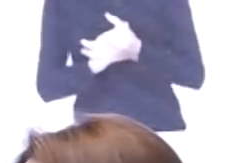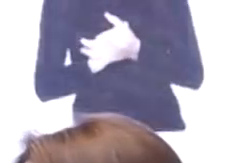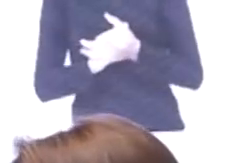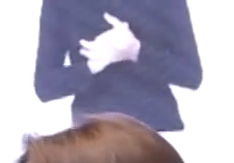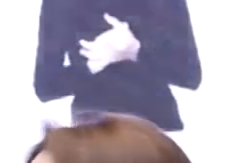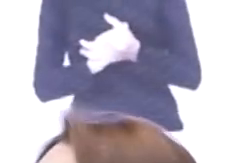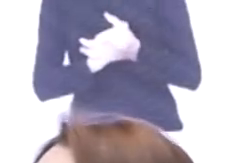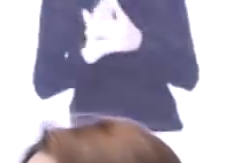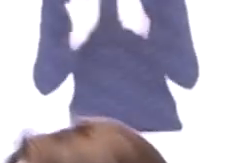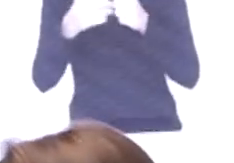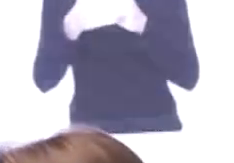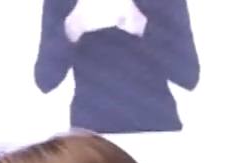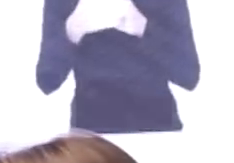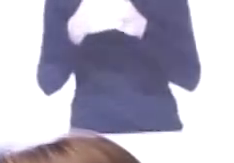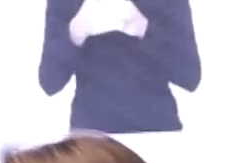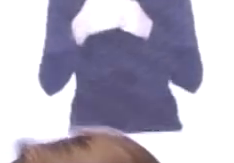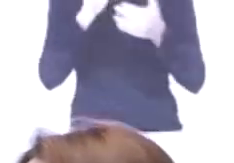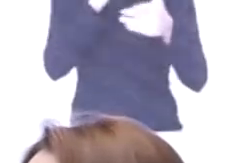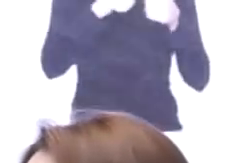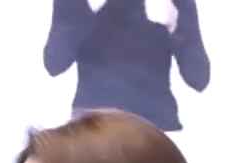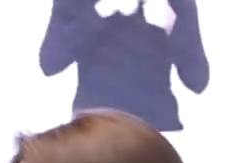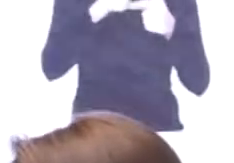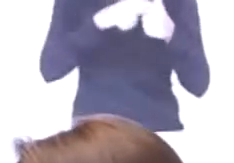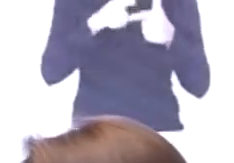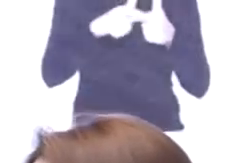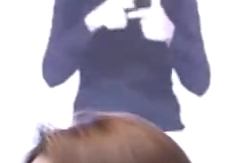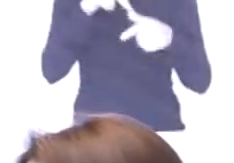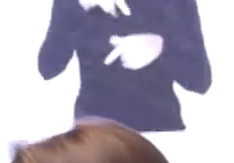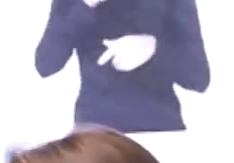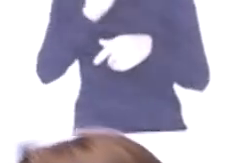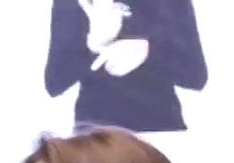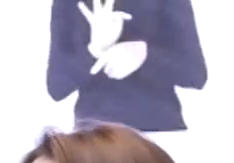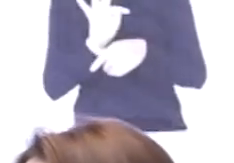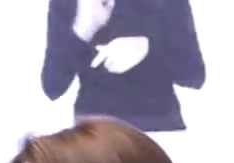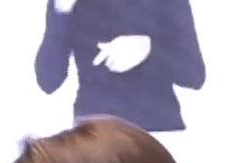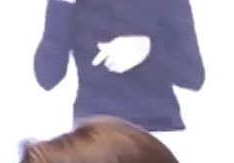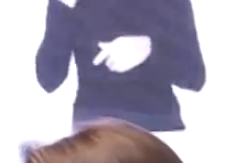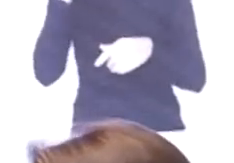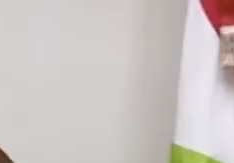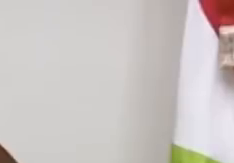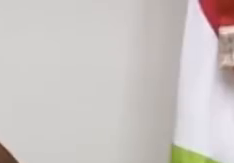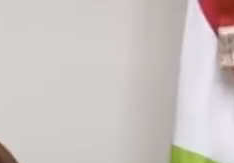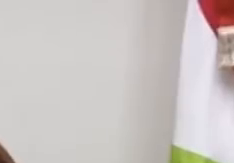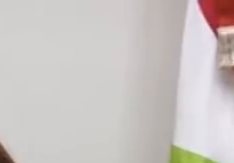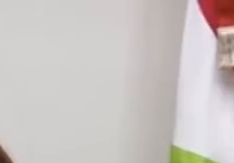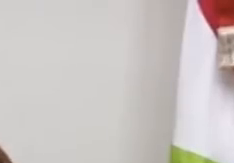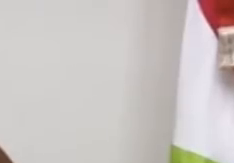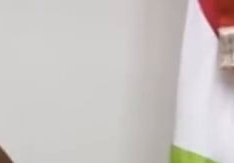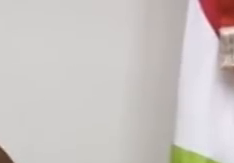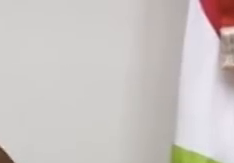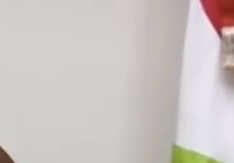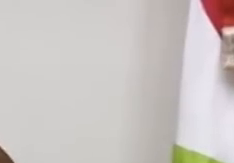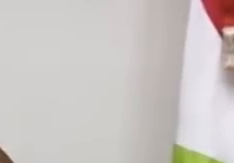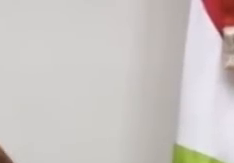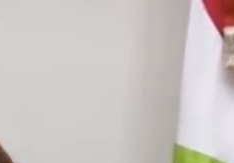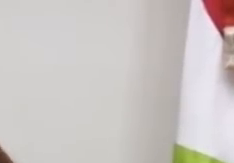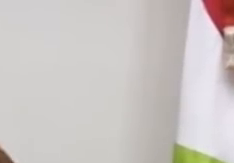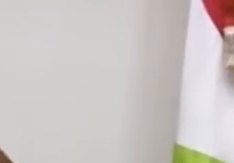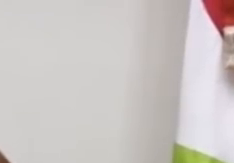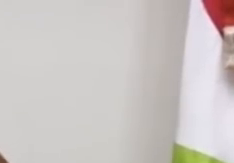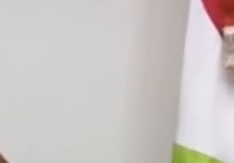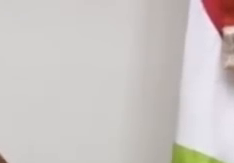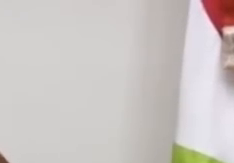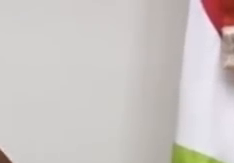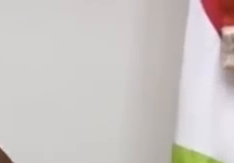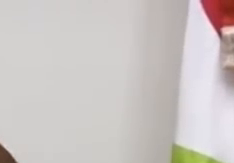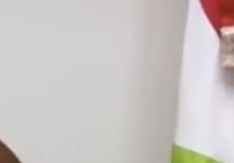a deputada Ana campanholo falou na Tribuna sobre o projeto de lei apresentado por ela que prevê exame toxicológico para professores